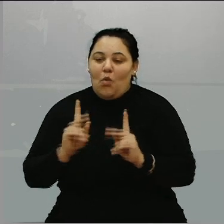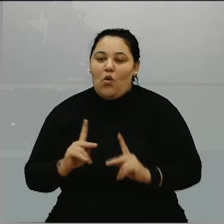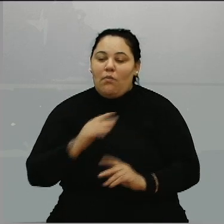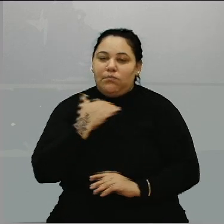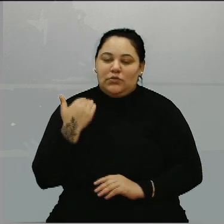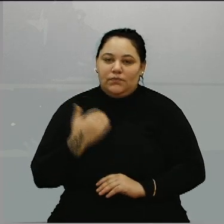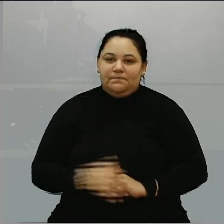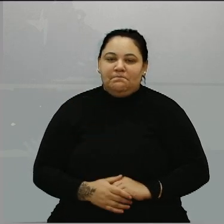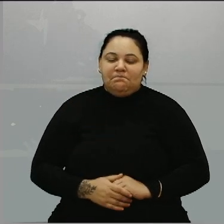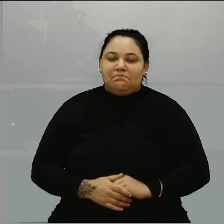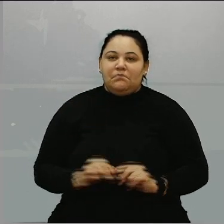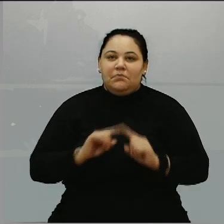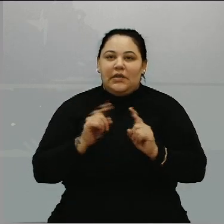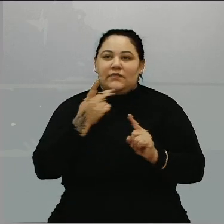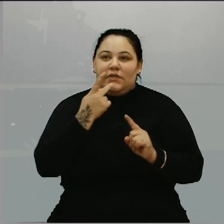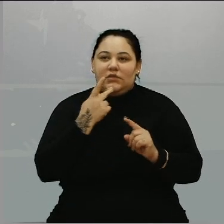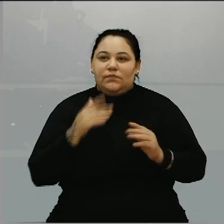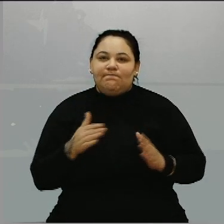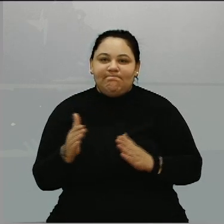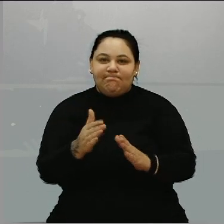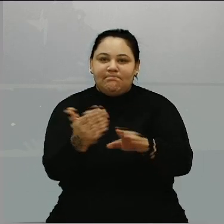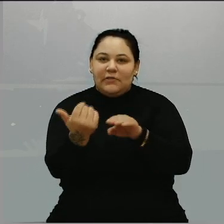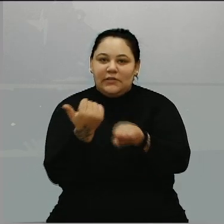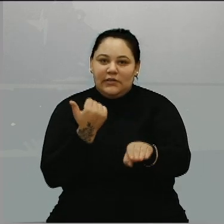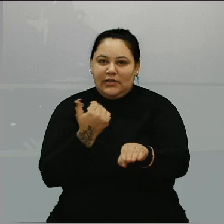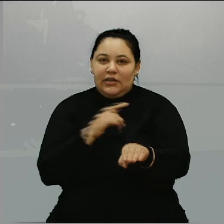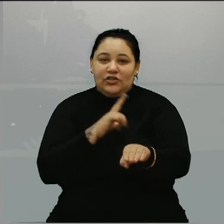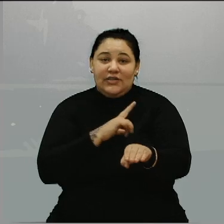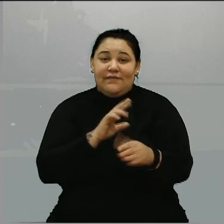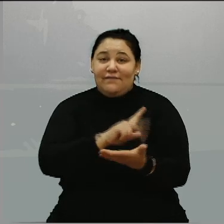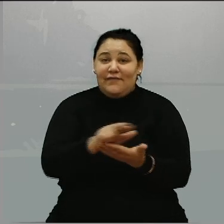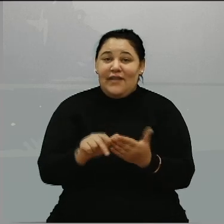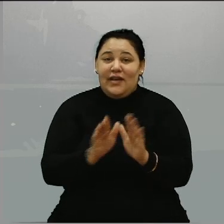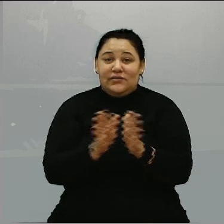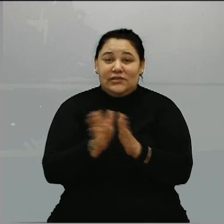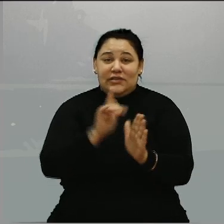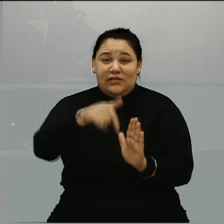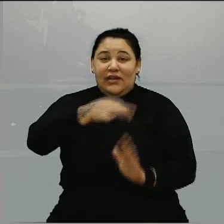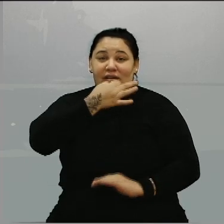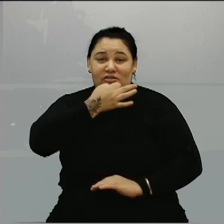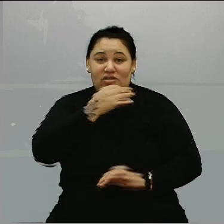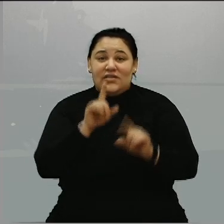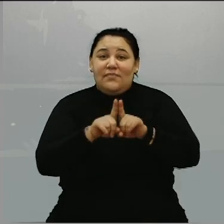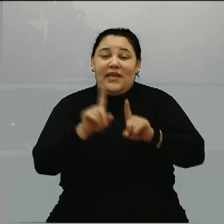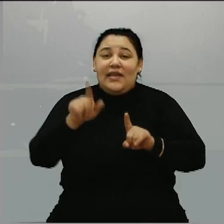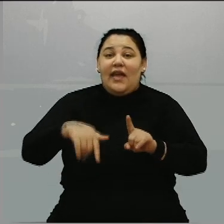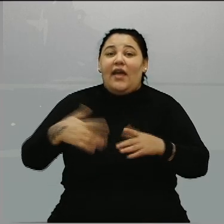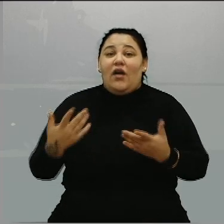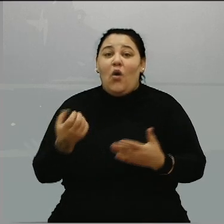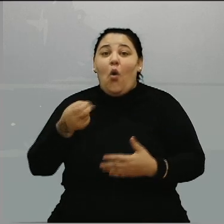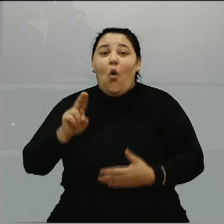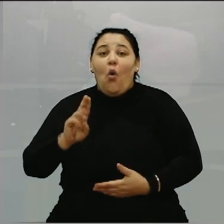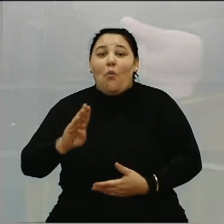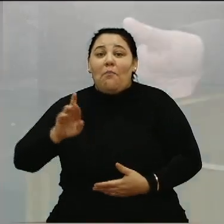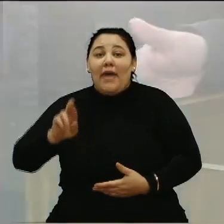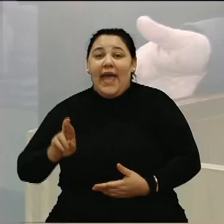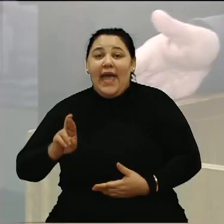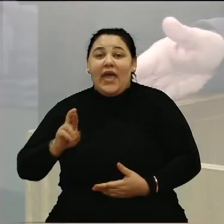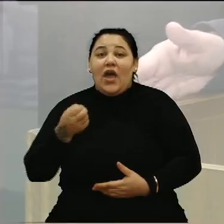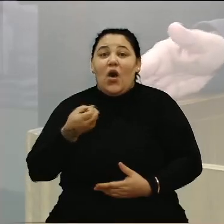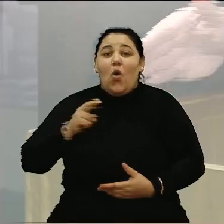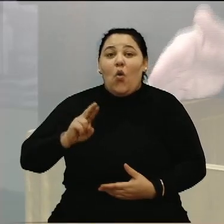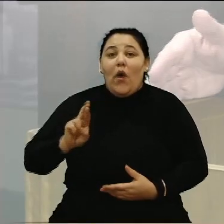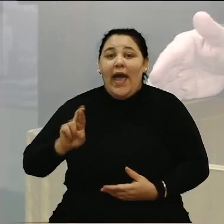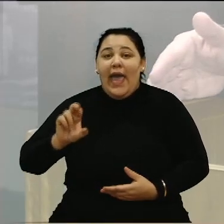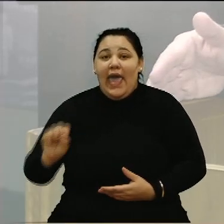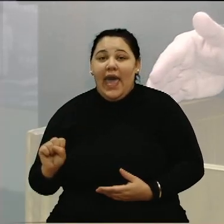questão das estradas, nós temos aqui diversos acessos em Caxias do Sul, que é ou pela BR, ou por